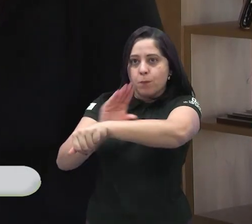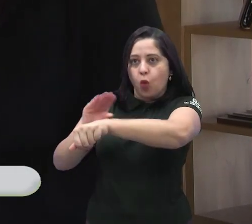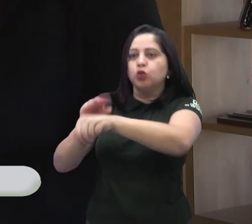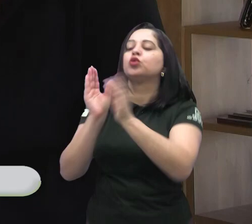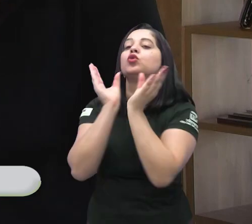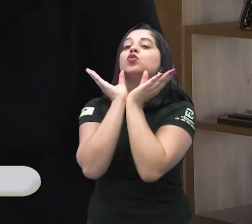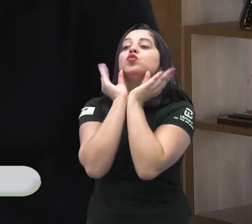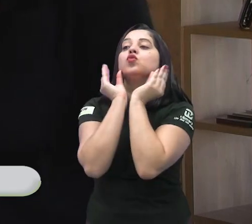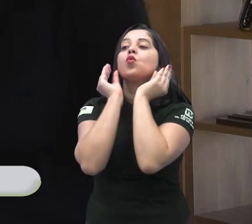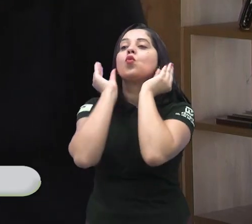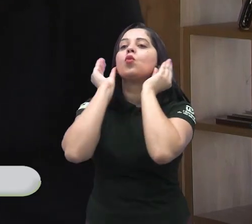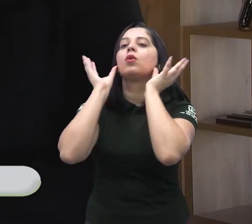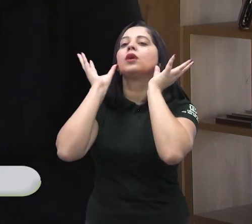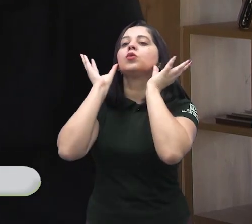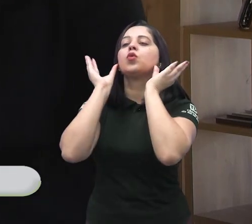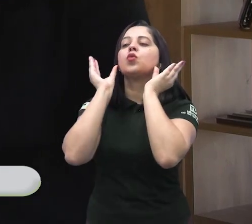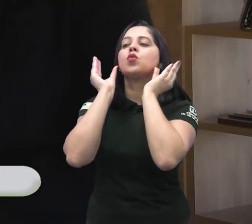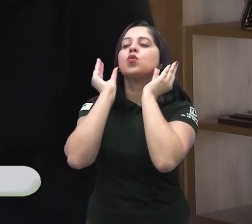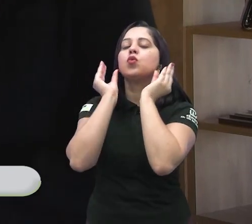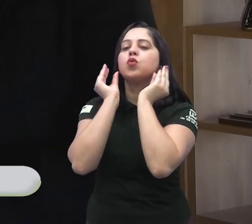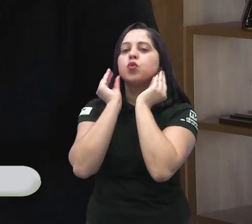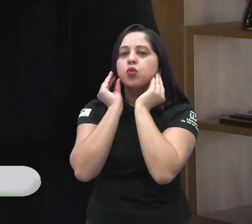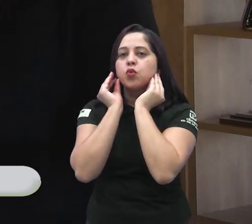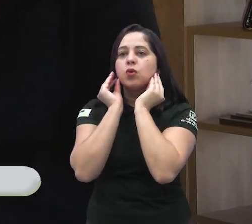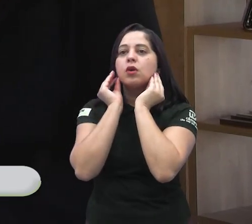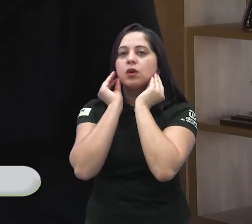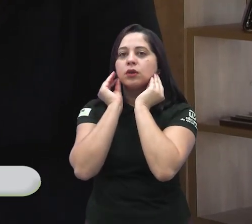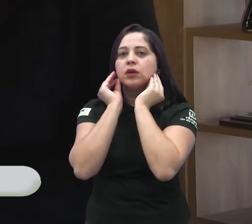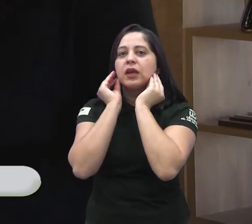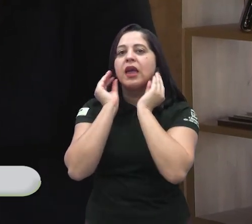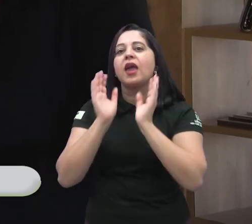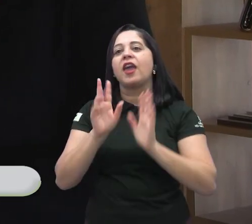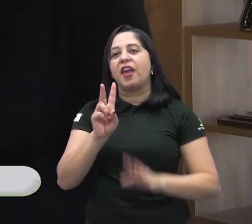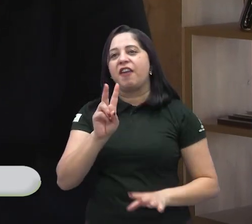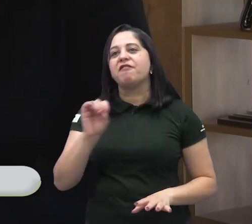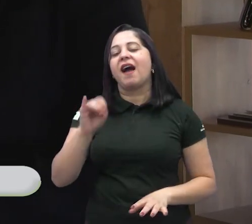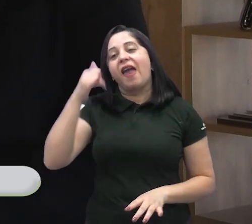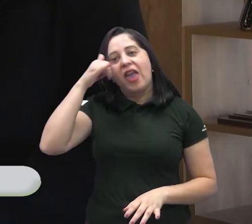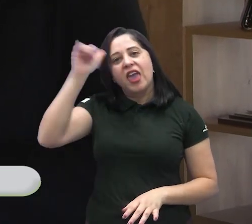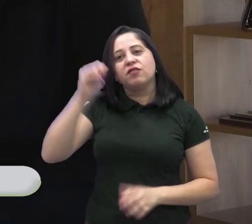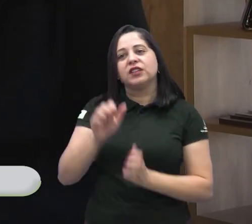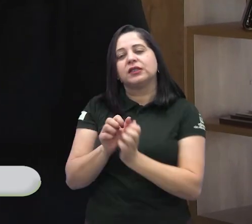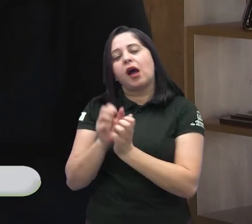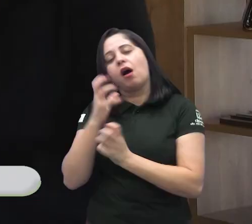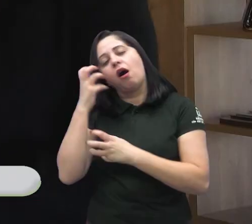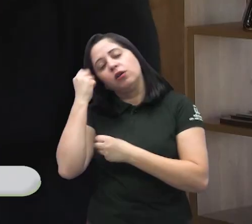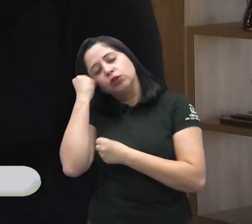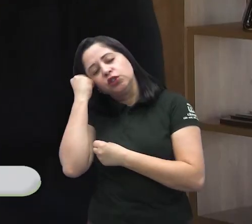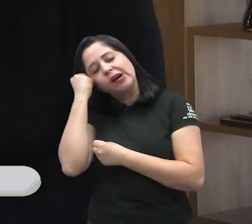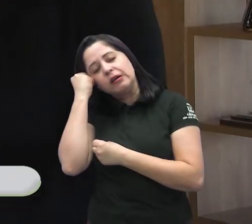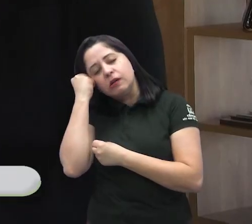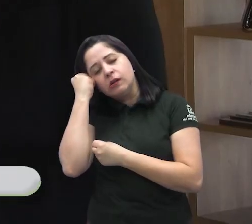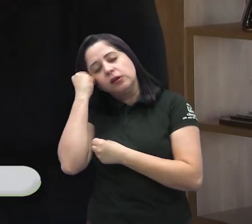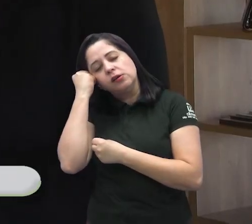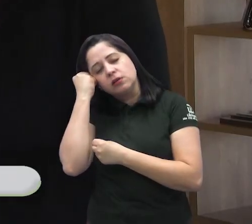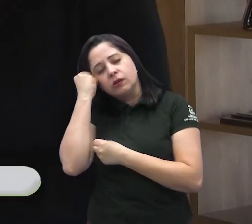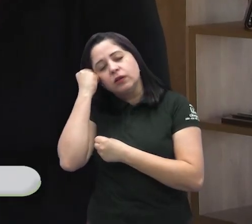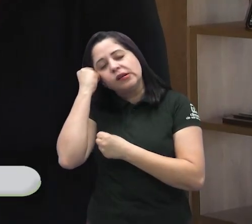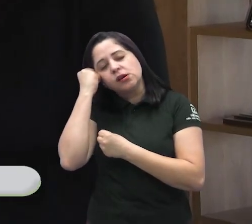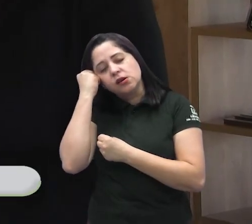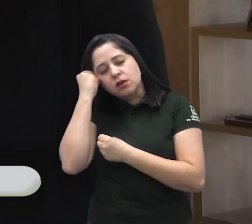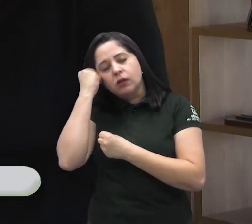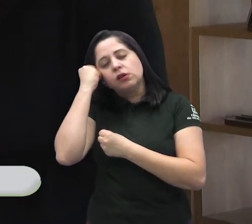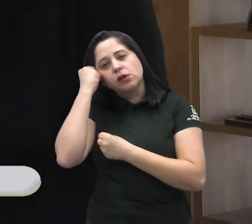esse músculo e, consequentemente, não vai ter esse efeito de morder, ranger os dentes